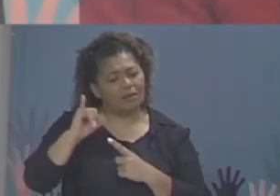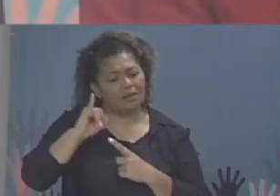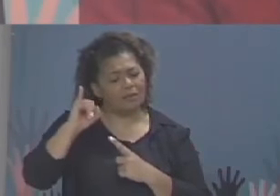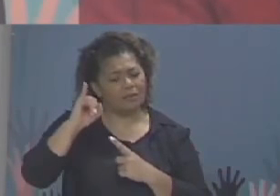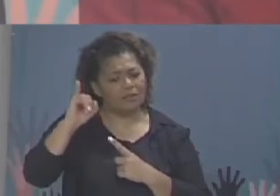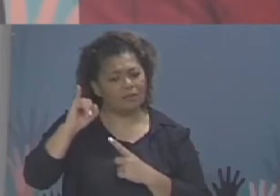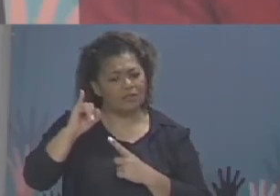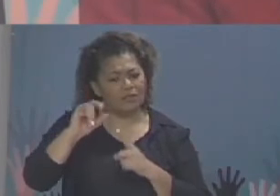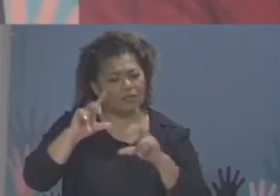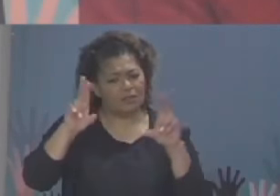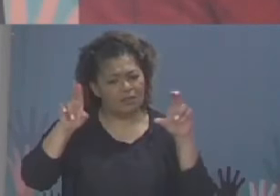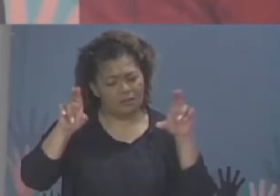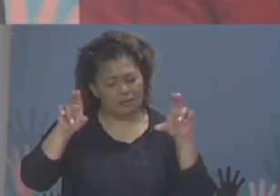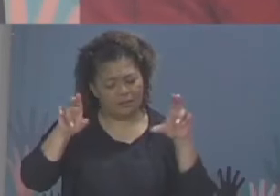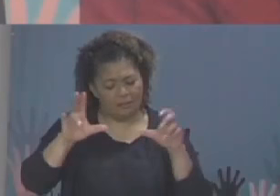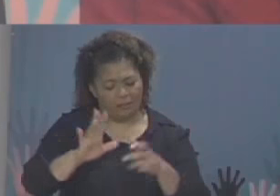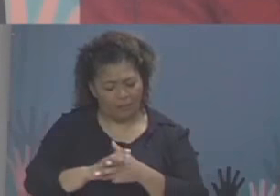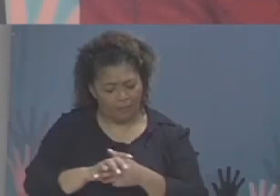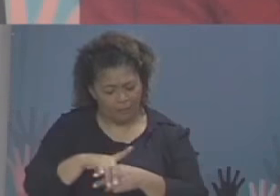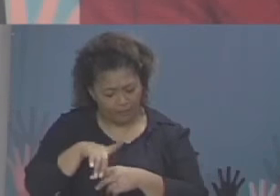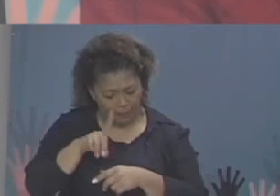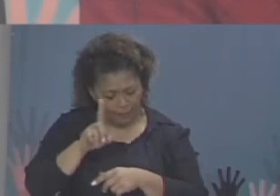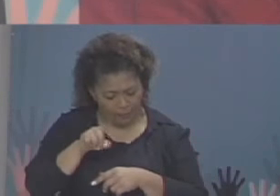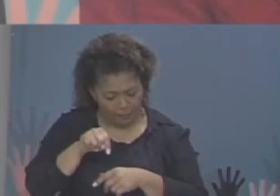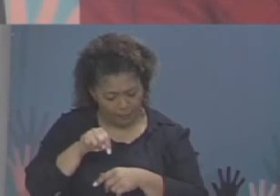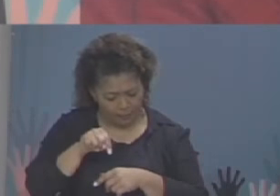na nossa plataforma, que é